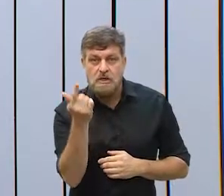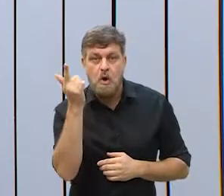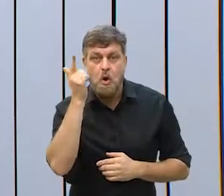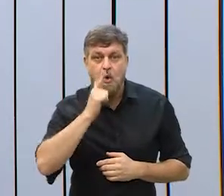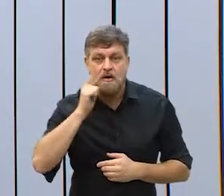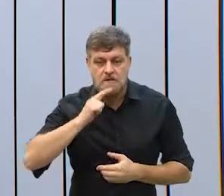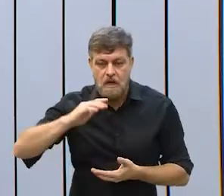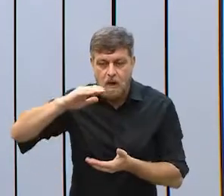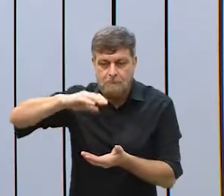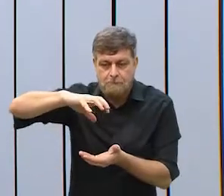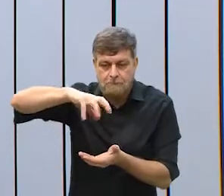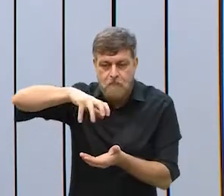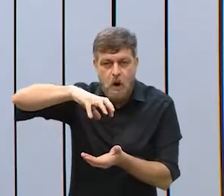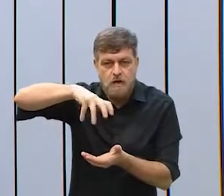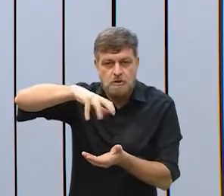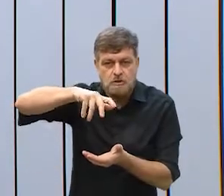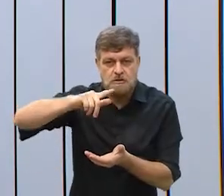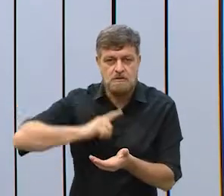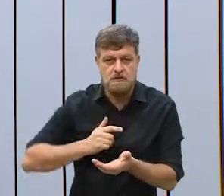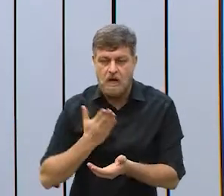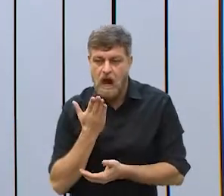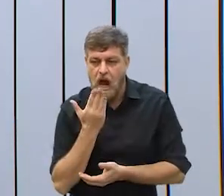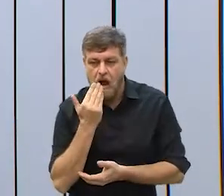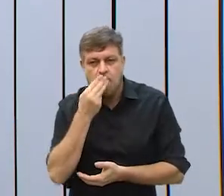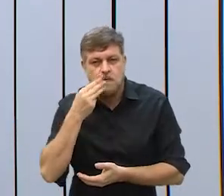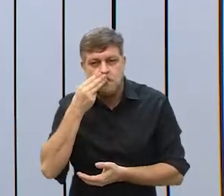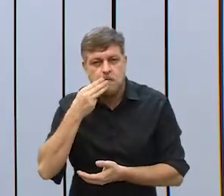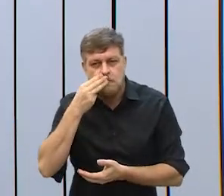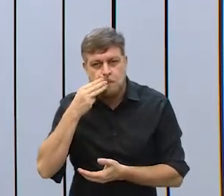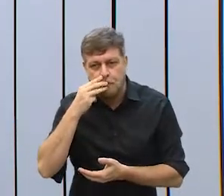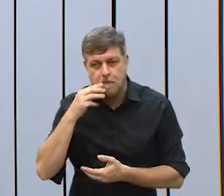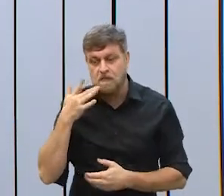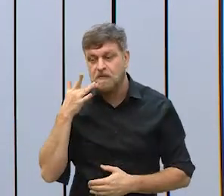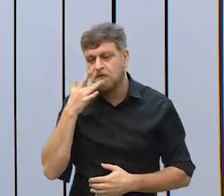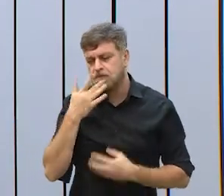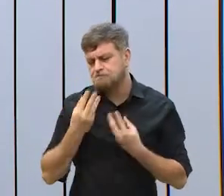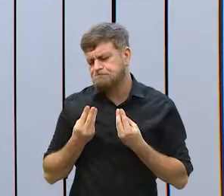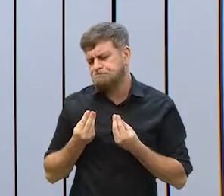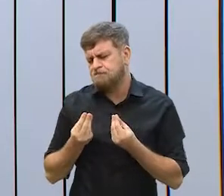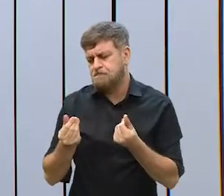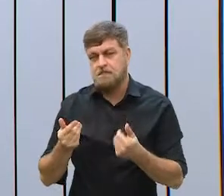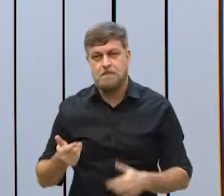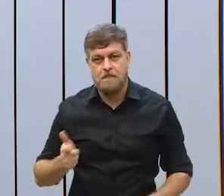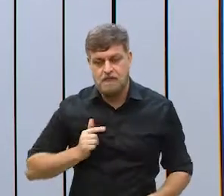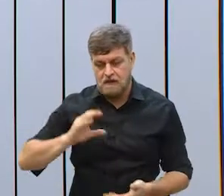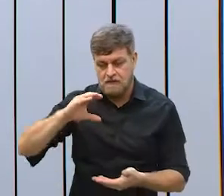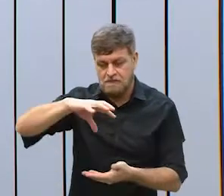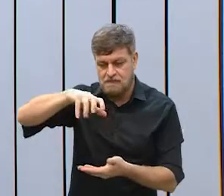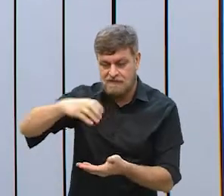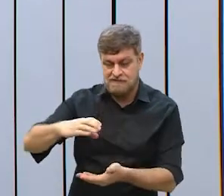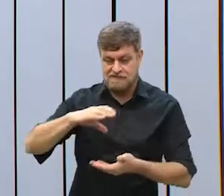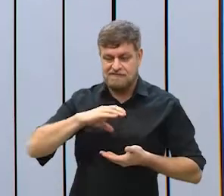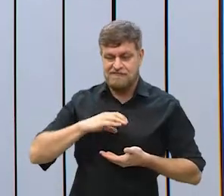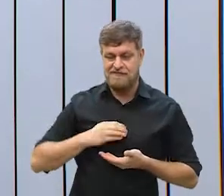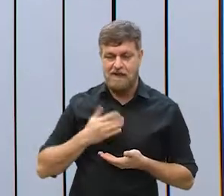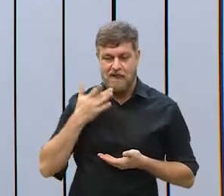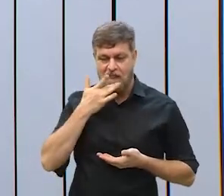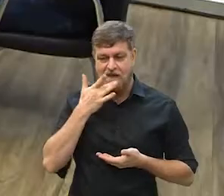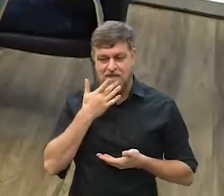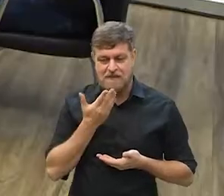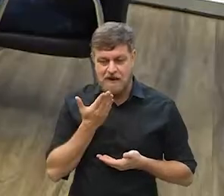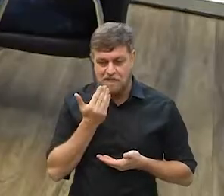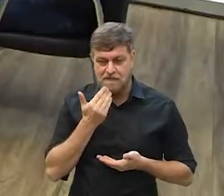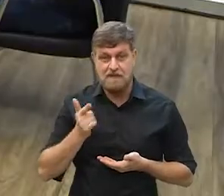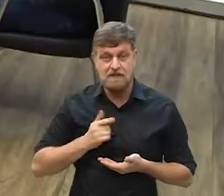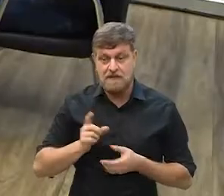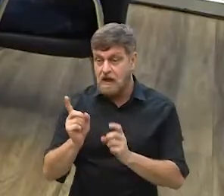fez pote do sonho, um doce lá. Legal. Gostoso, bonito. Até me mandou um. Aí ela